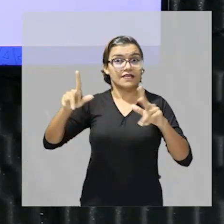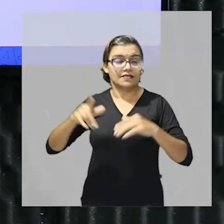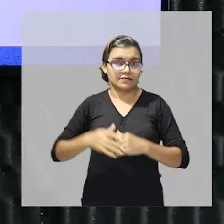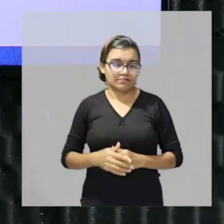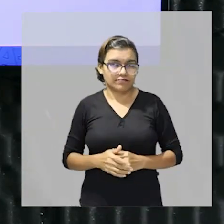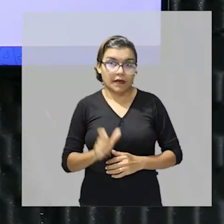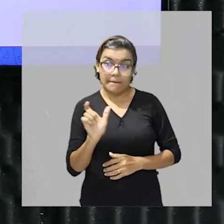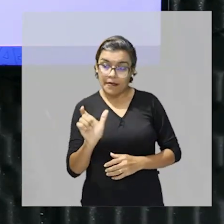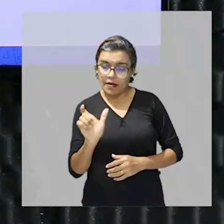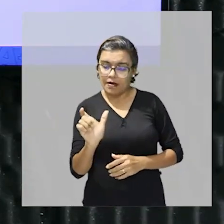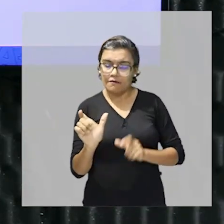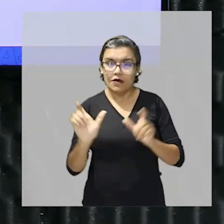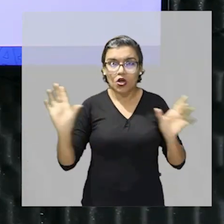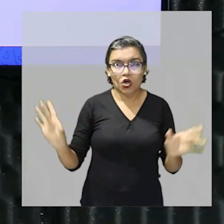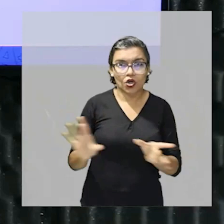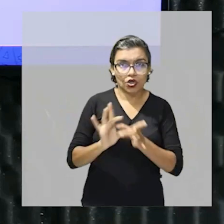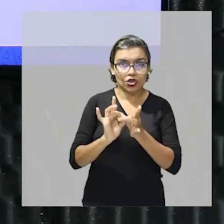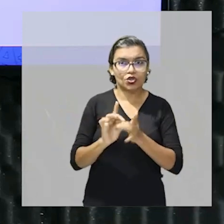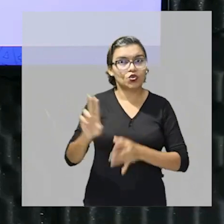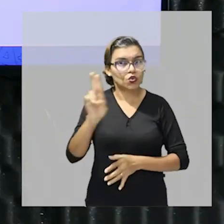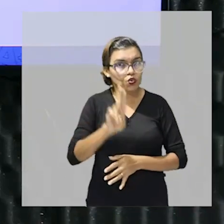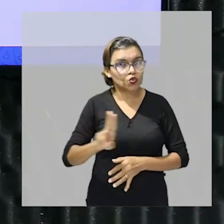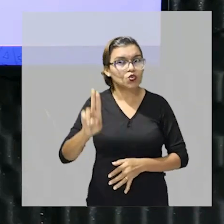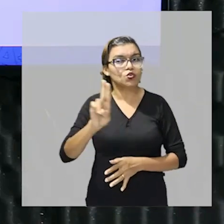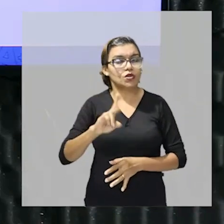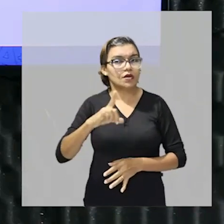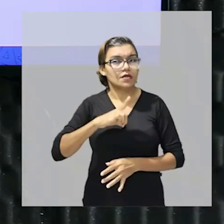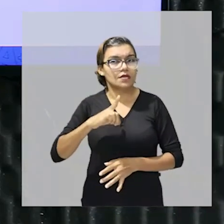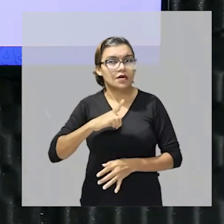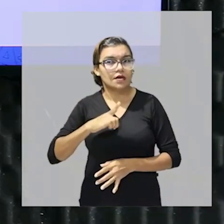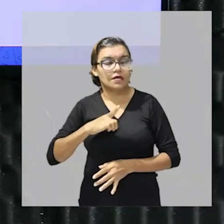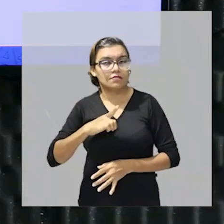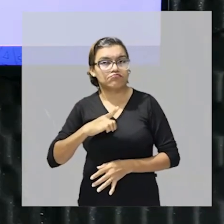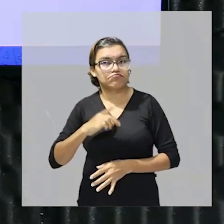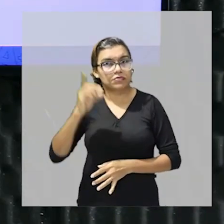é a palavra de ligação que utiliza que oferece essa ideia de